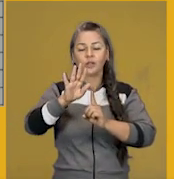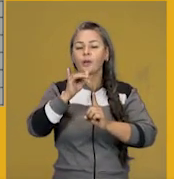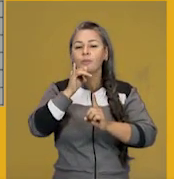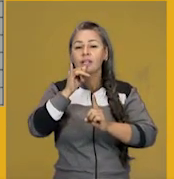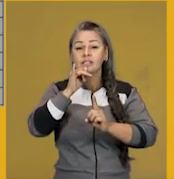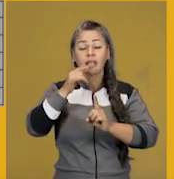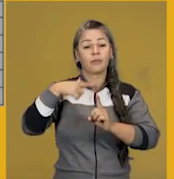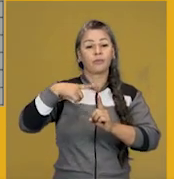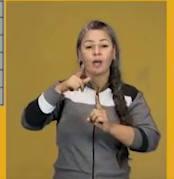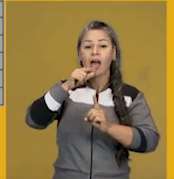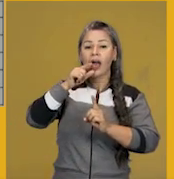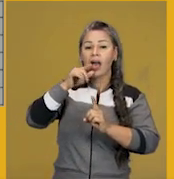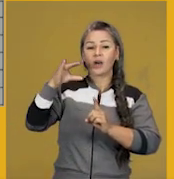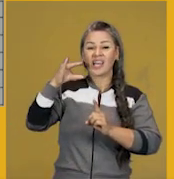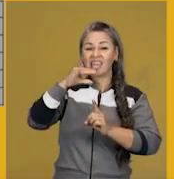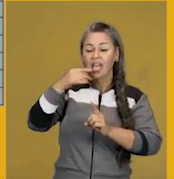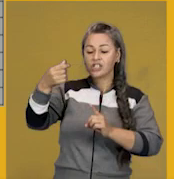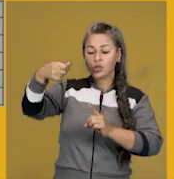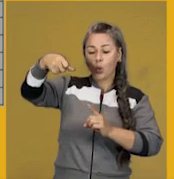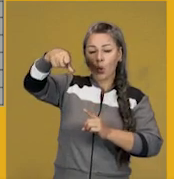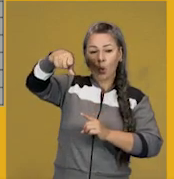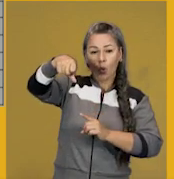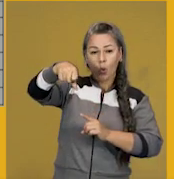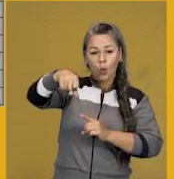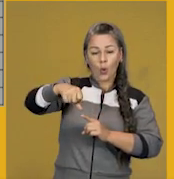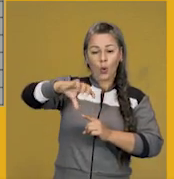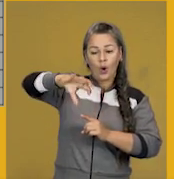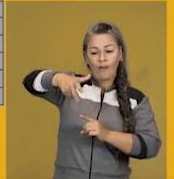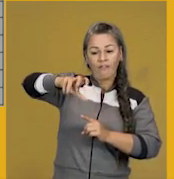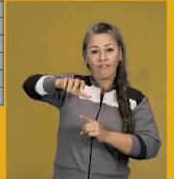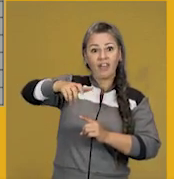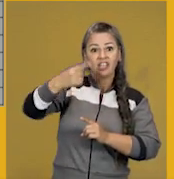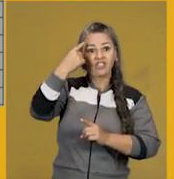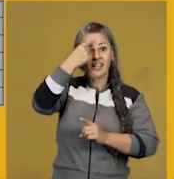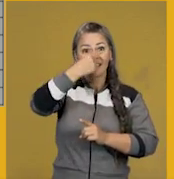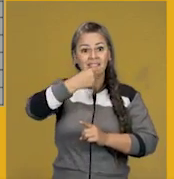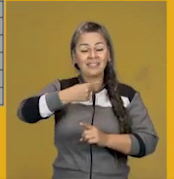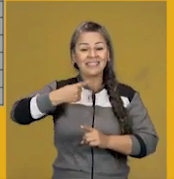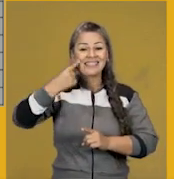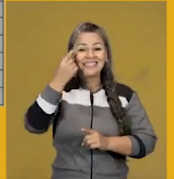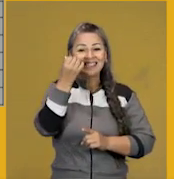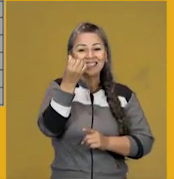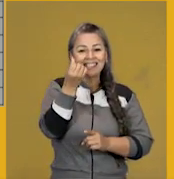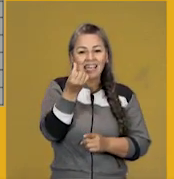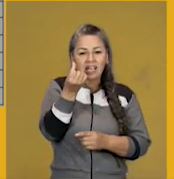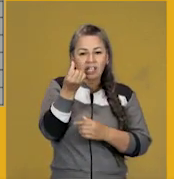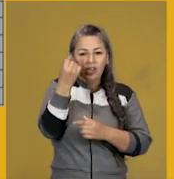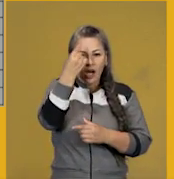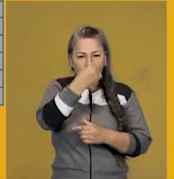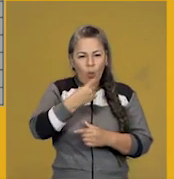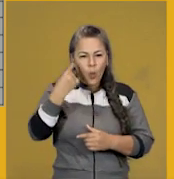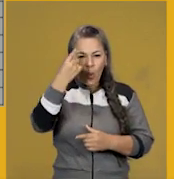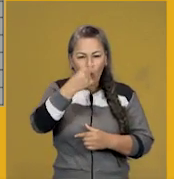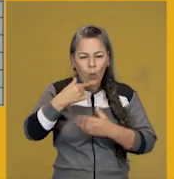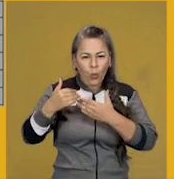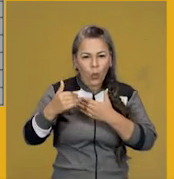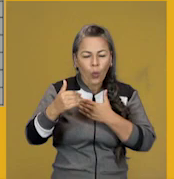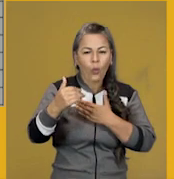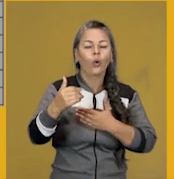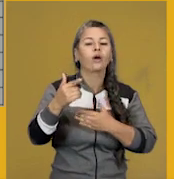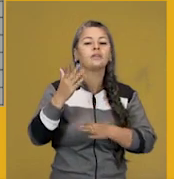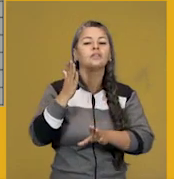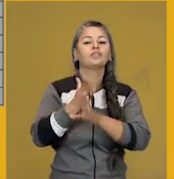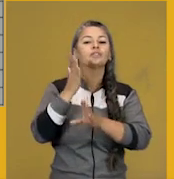seu fechamento, por meio de uma porcentagem do valor inicial da temperatura de equilíbrio na garrafa, do líquido na